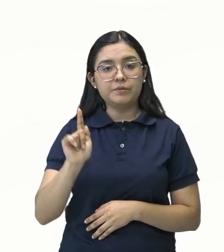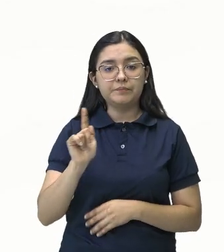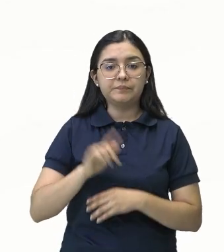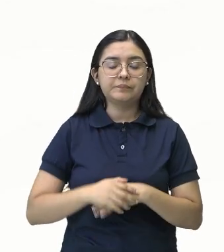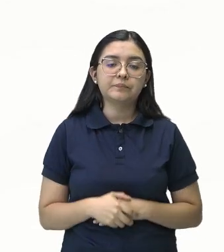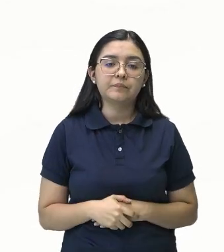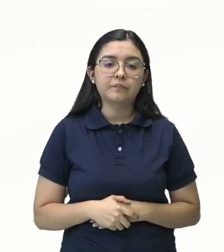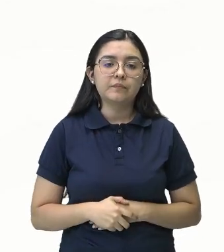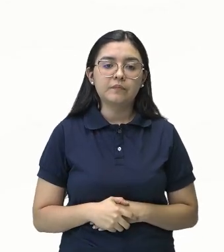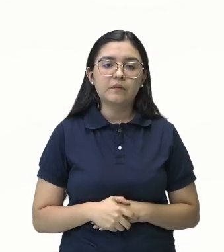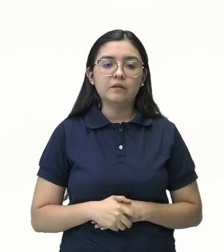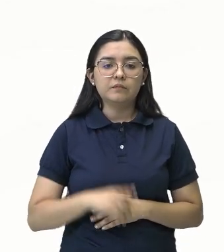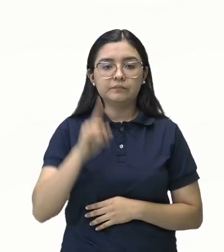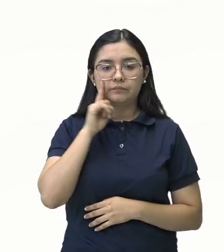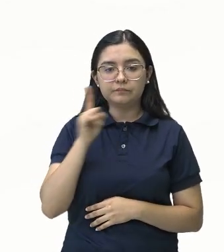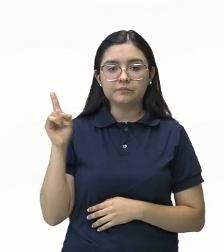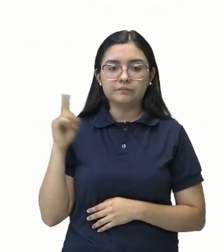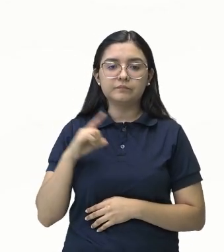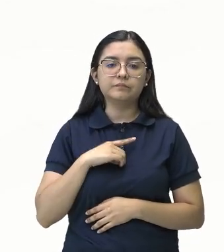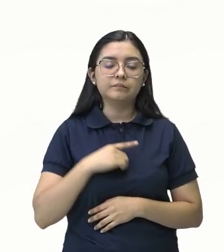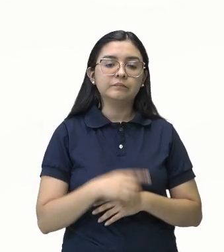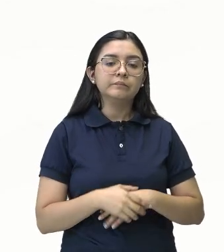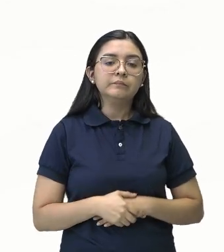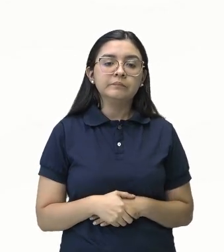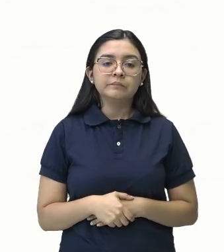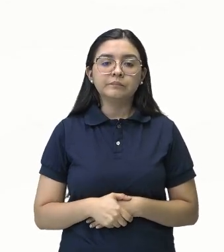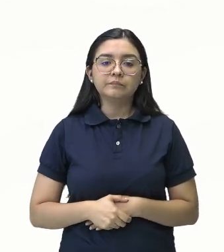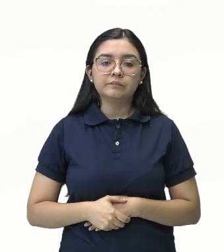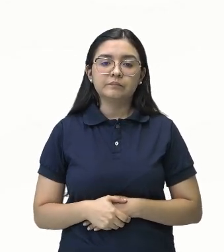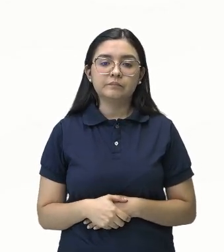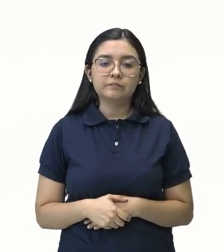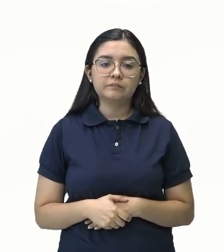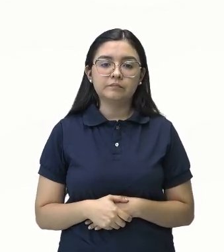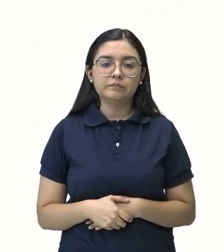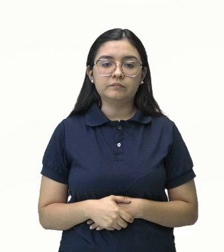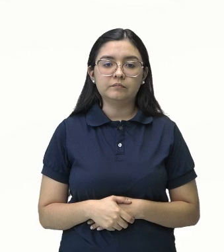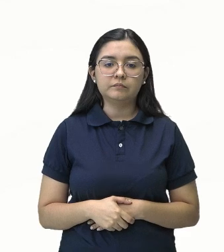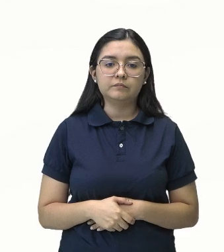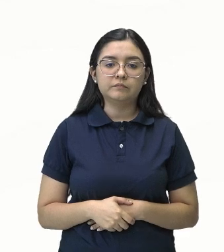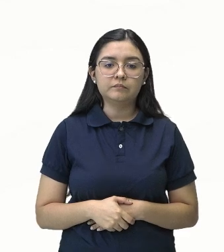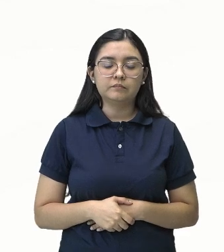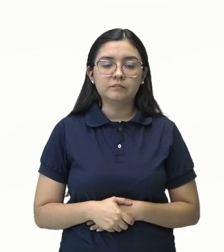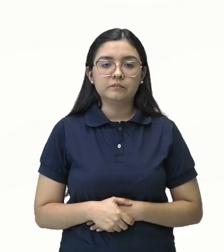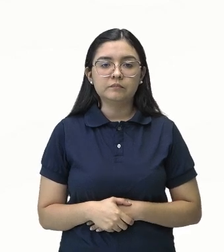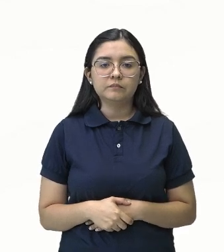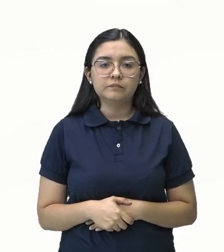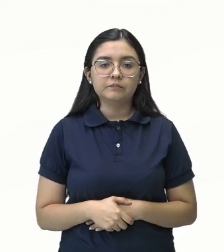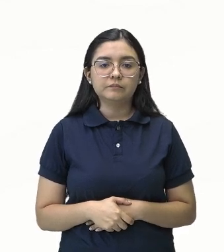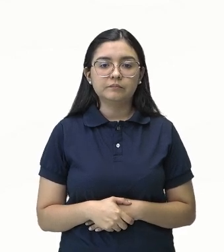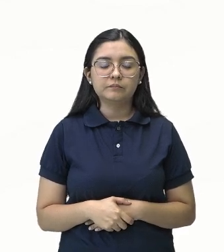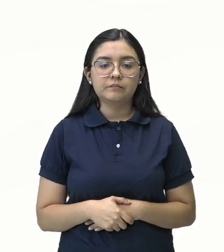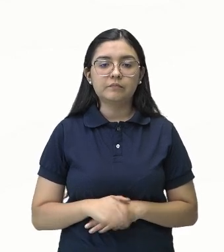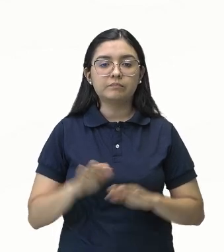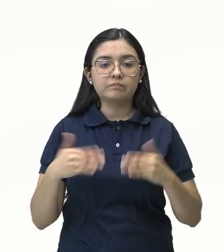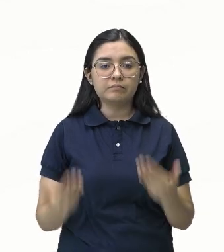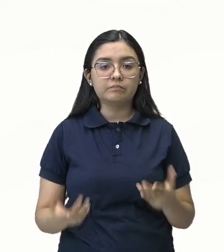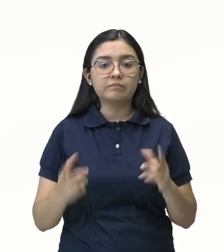G. Adenina, timina, guanina e citosina.